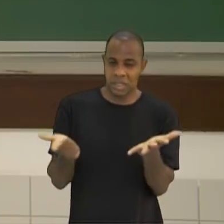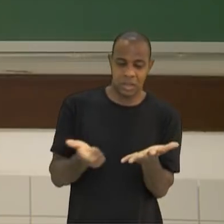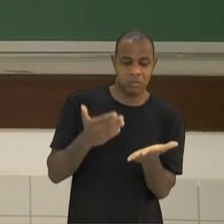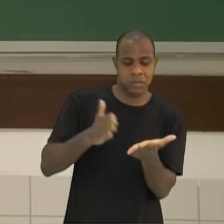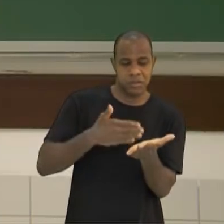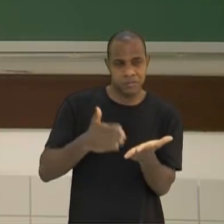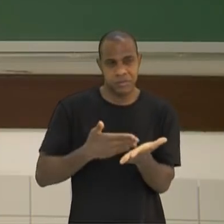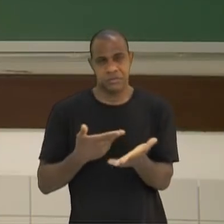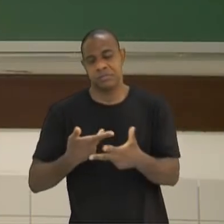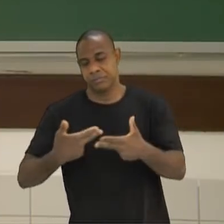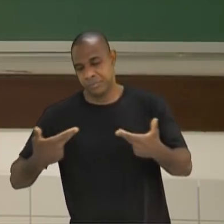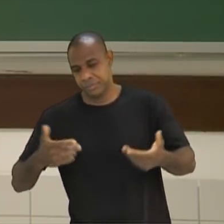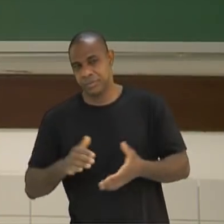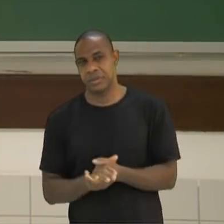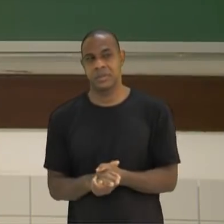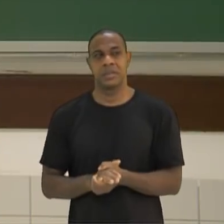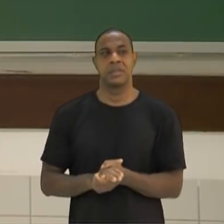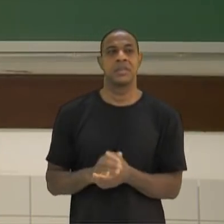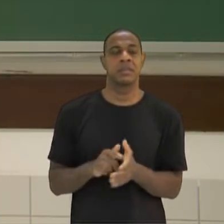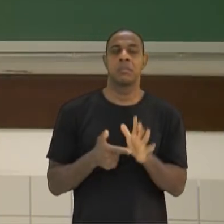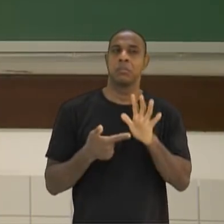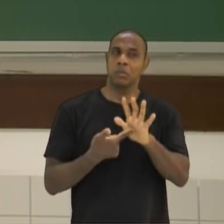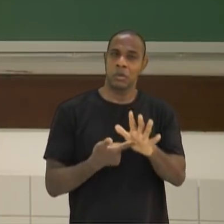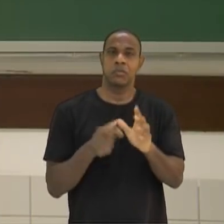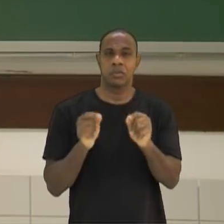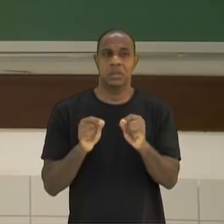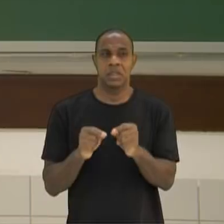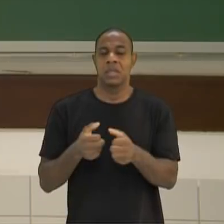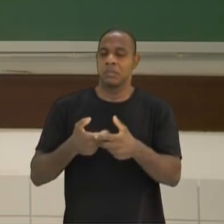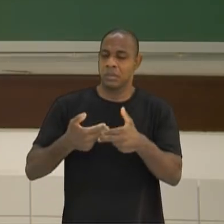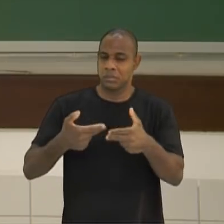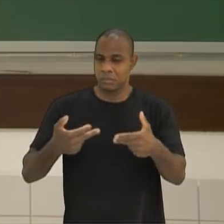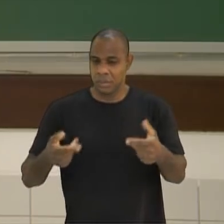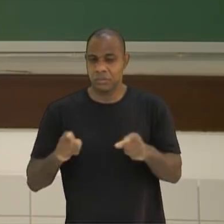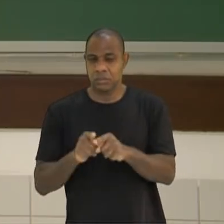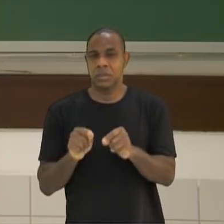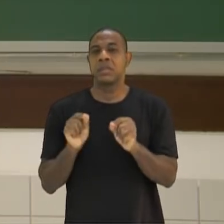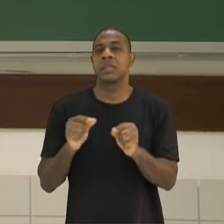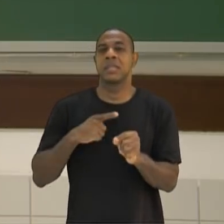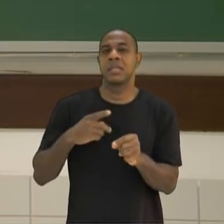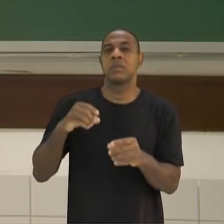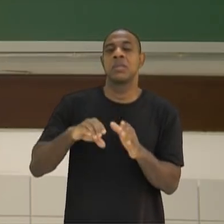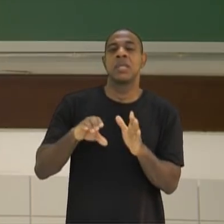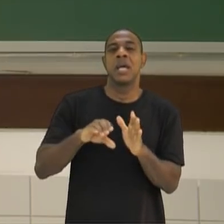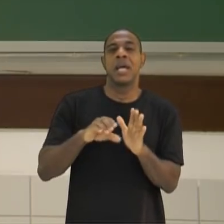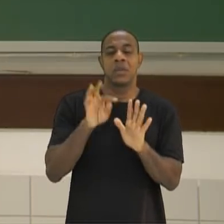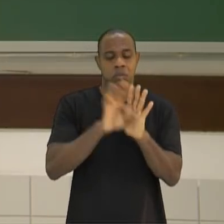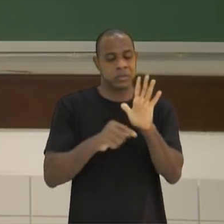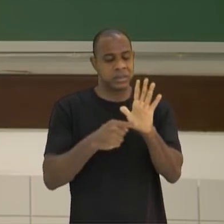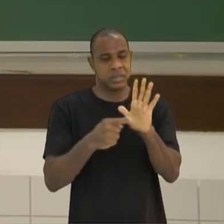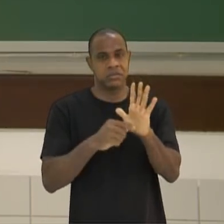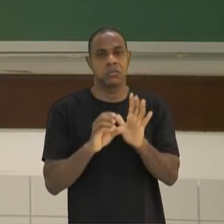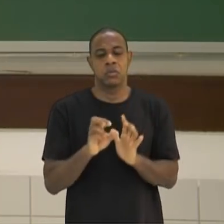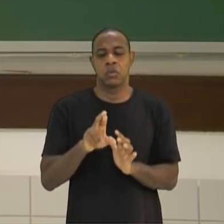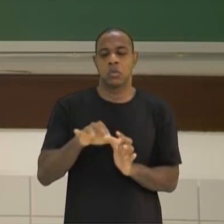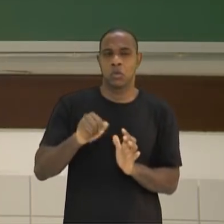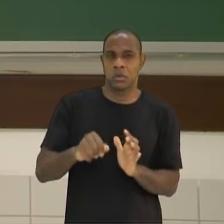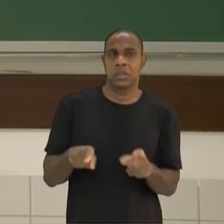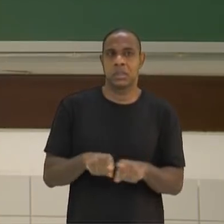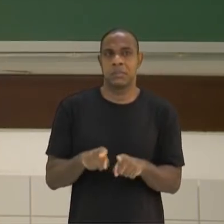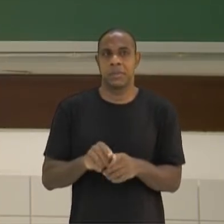ou eletrônicos, né? Então trouxe aqui mais uma vez os elementos composicionais da crônica enquanto gênero discursivo e